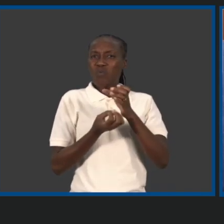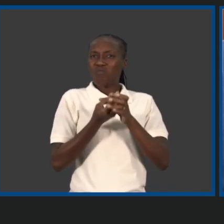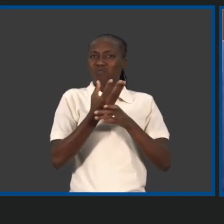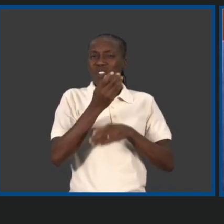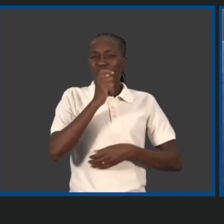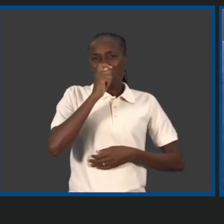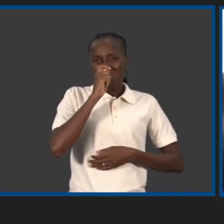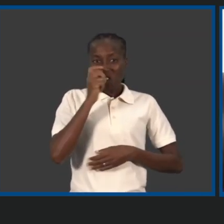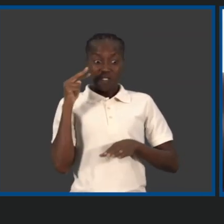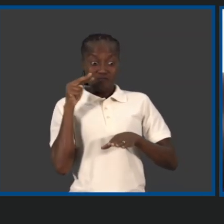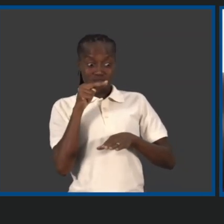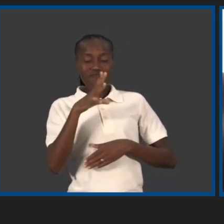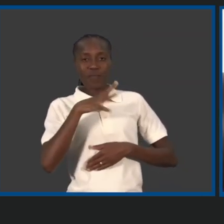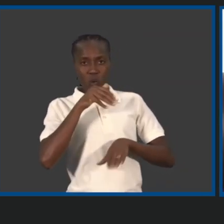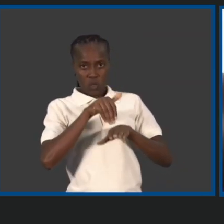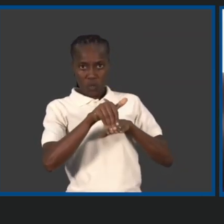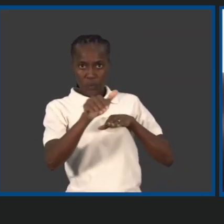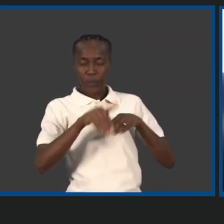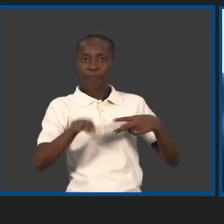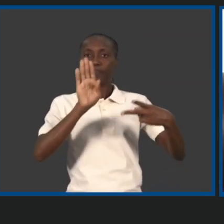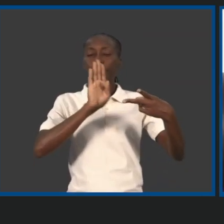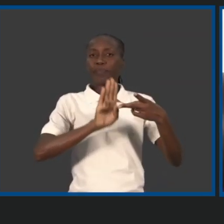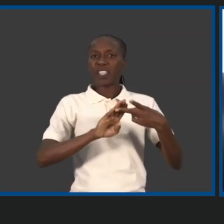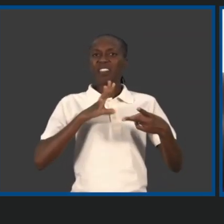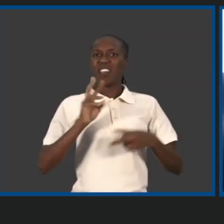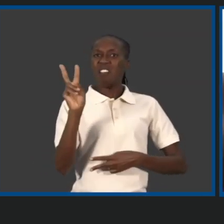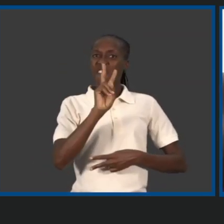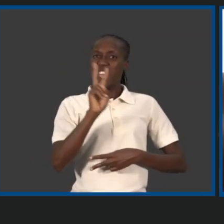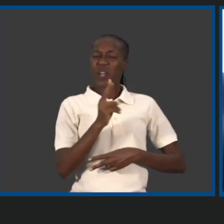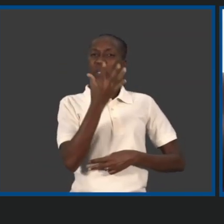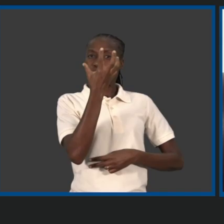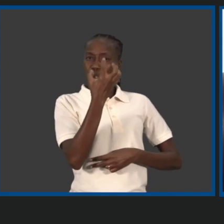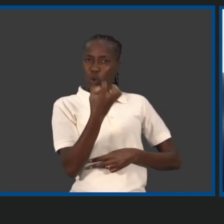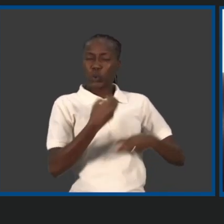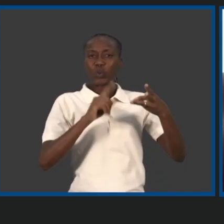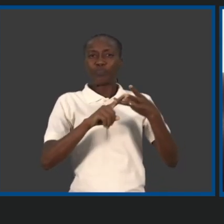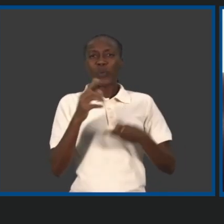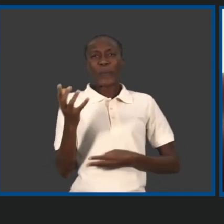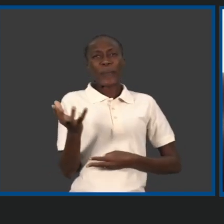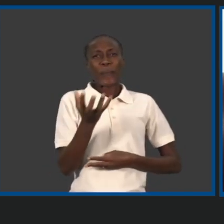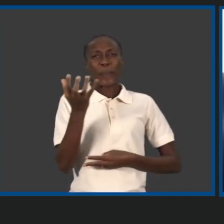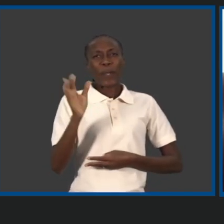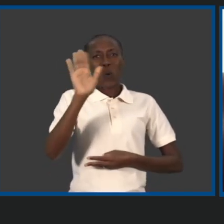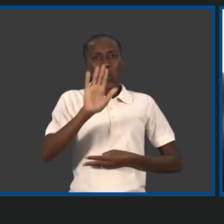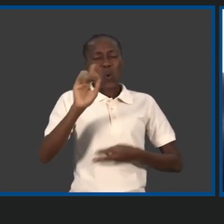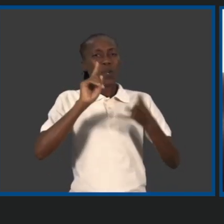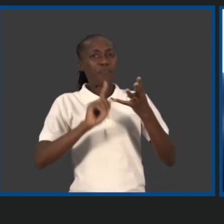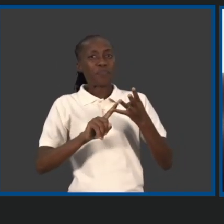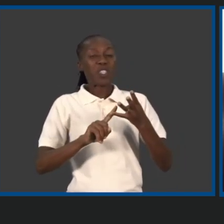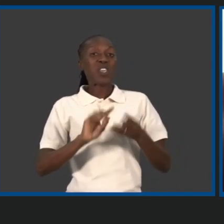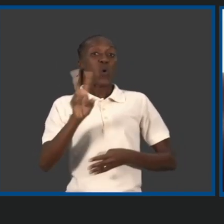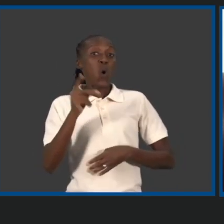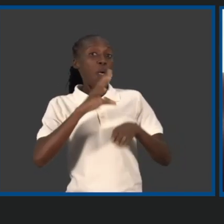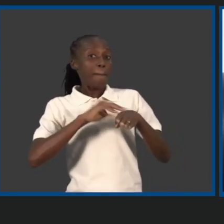até ainda é visível. Teve verde escuro, teve uma cor cinzenta, teve cor de um branco.